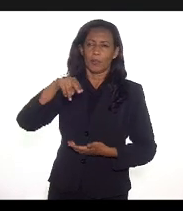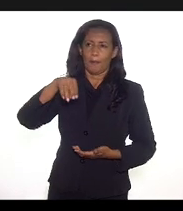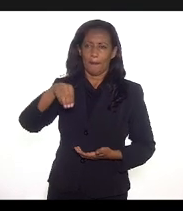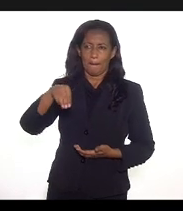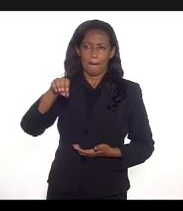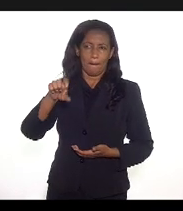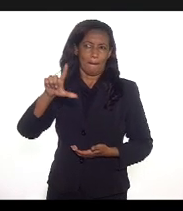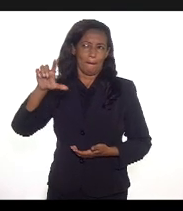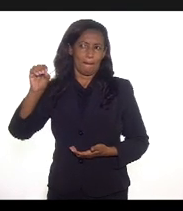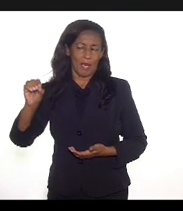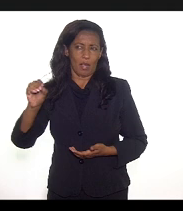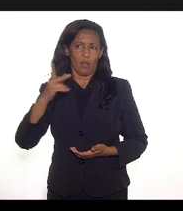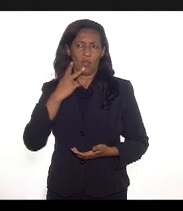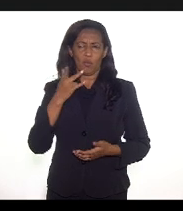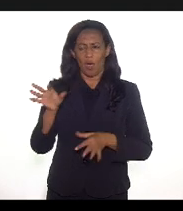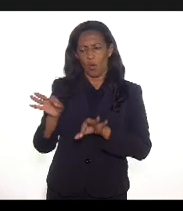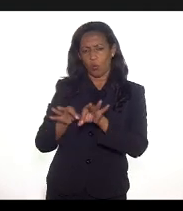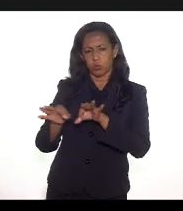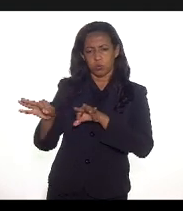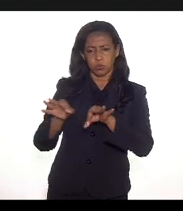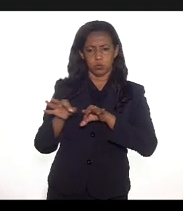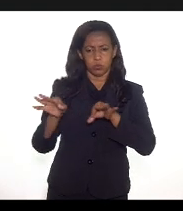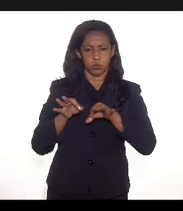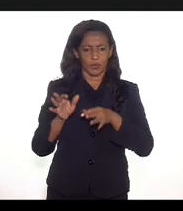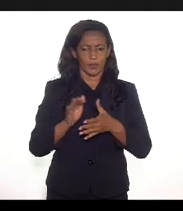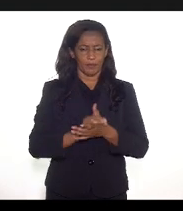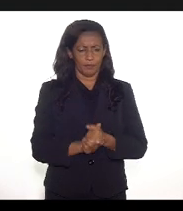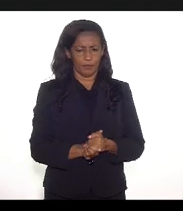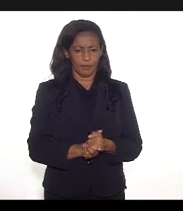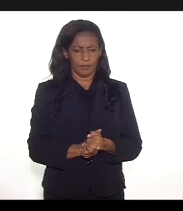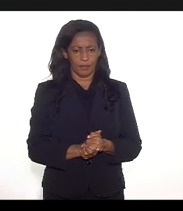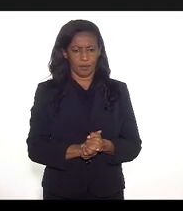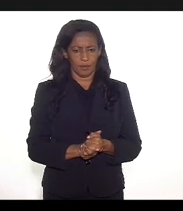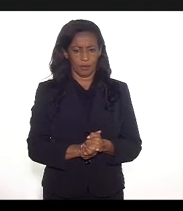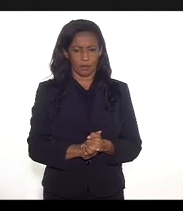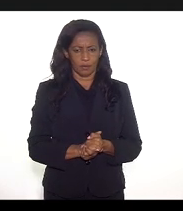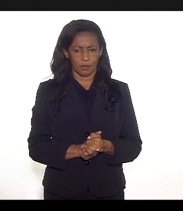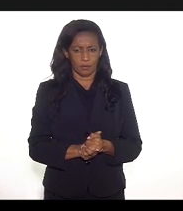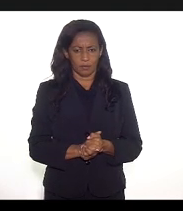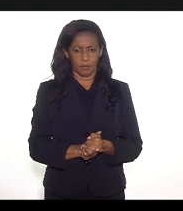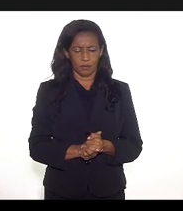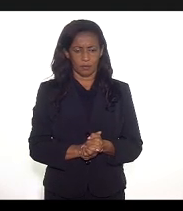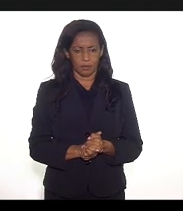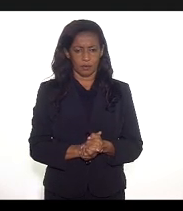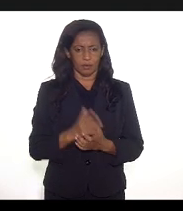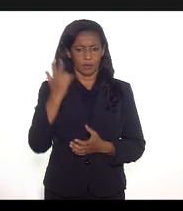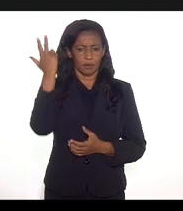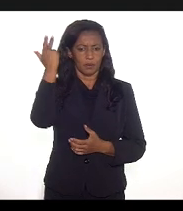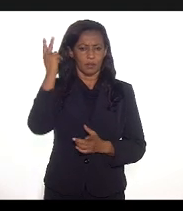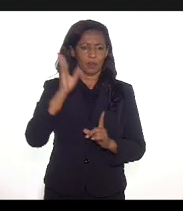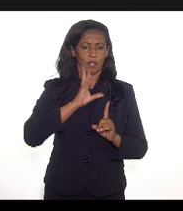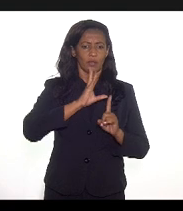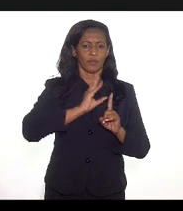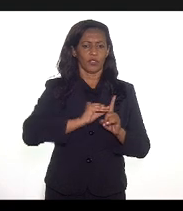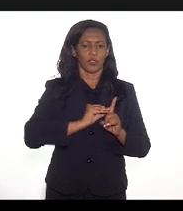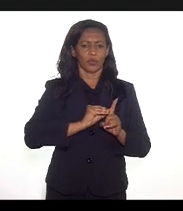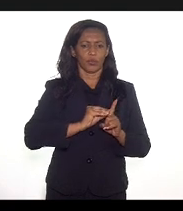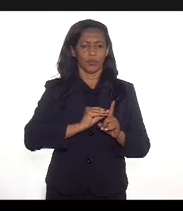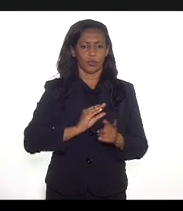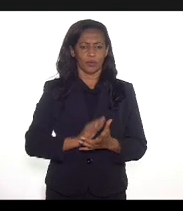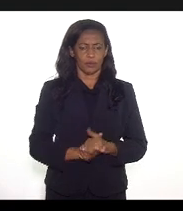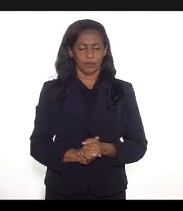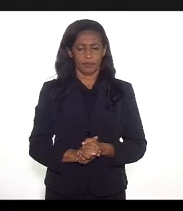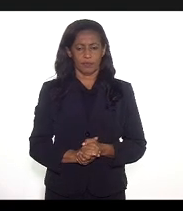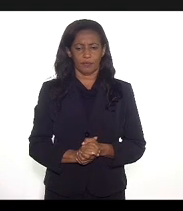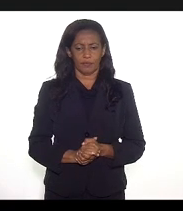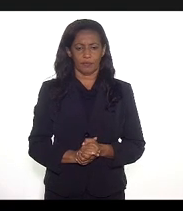isso não é questão de um programa ou Elomar, da Assembleia... Fecha o seu som, Elomar. Hã? Elomar, fecha o seu som, por favor.